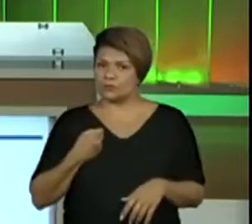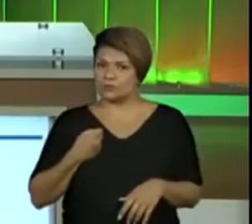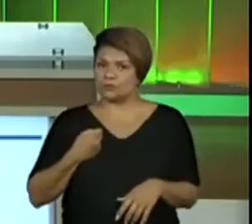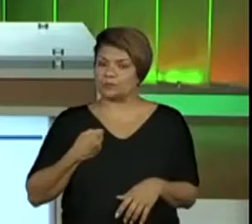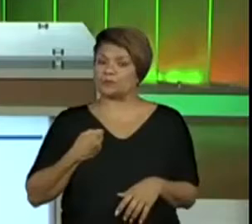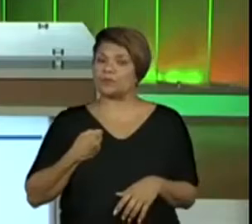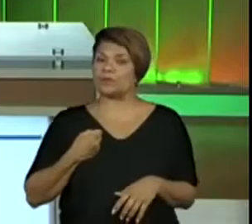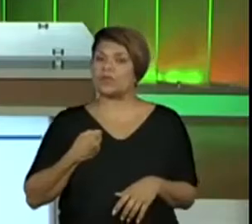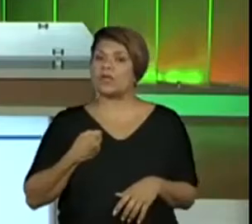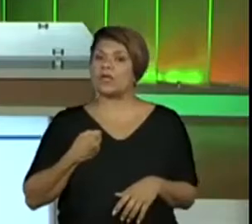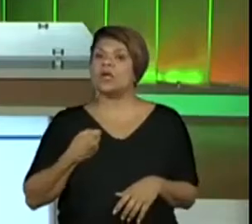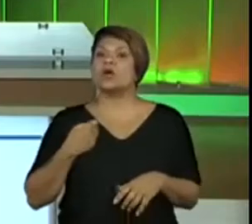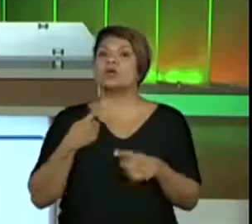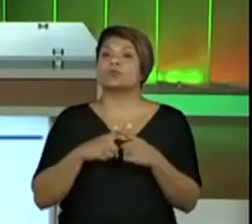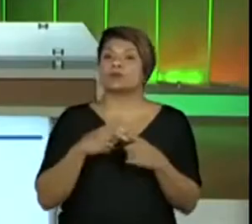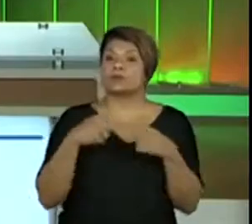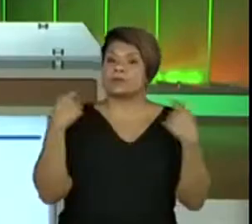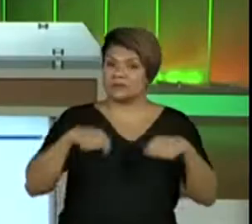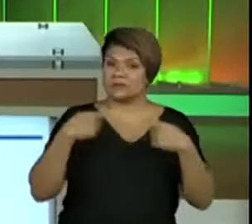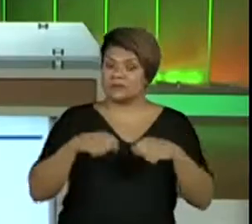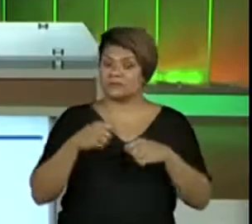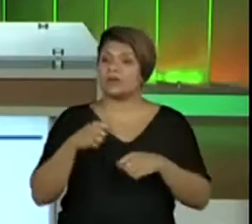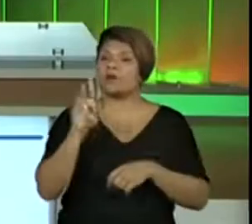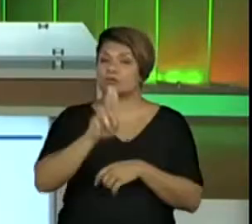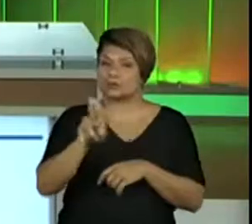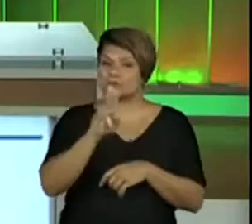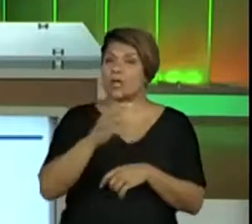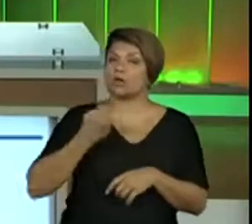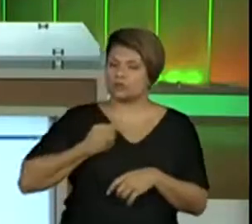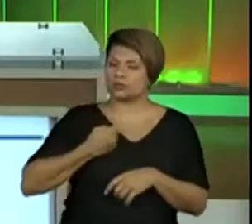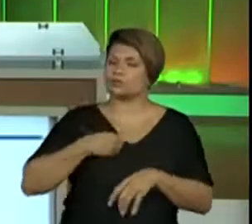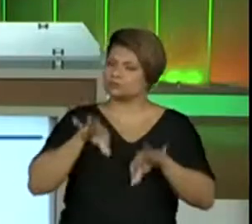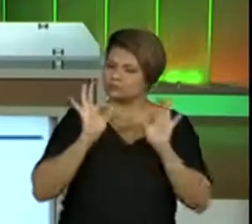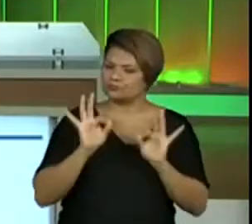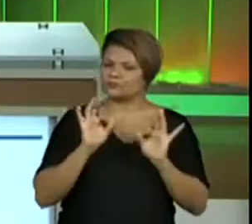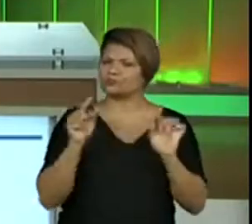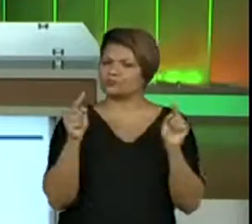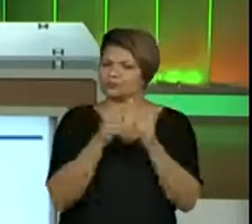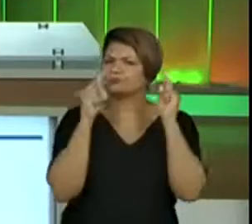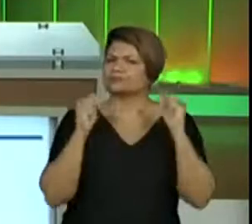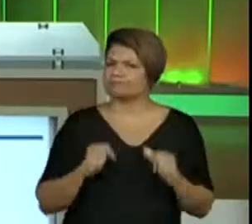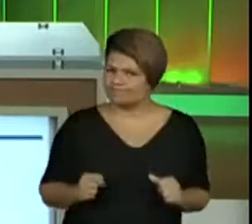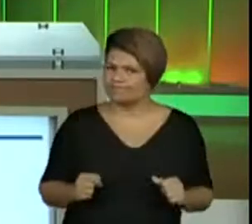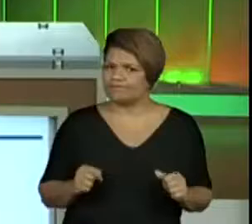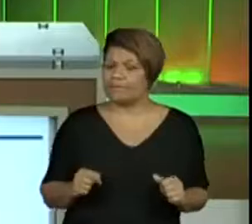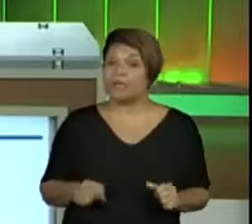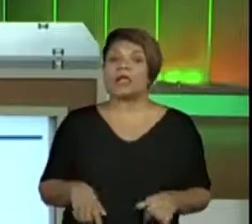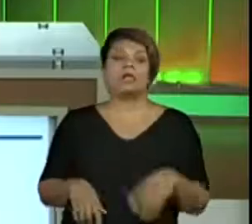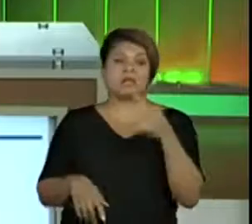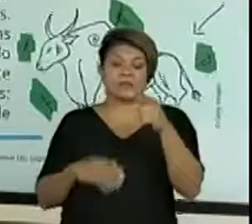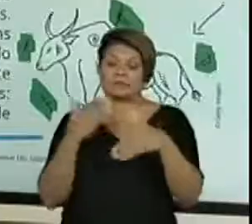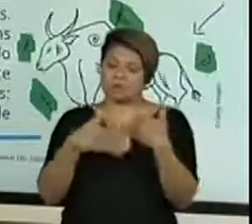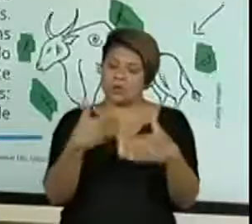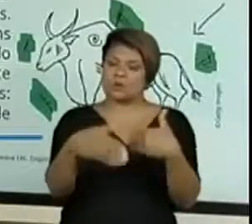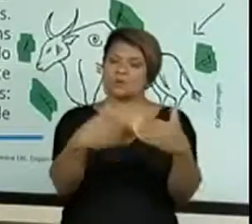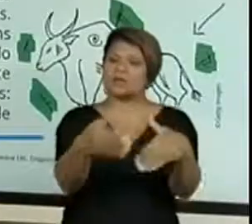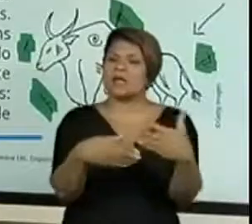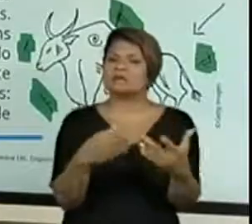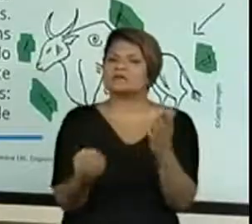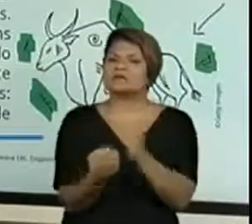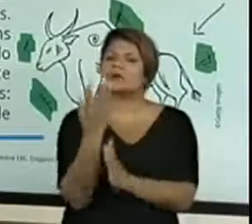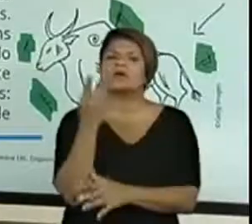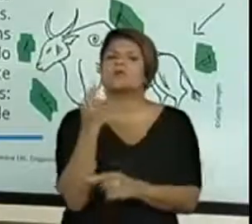e para que possamos usar os números da maneira que nós usamos. E que esse processo se deu por qual